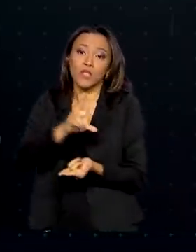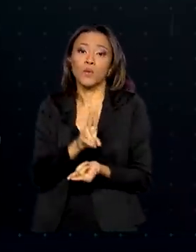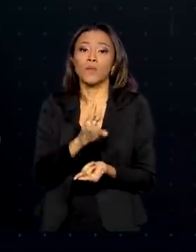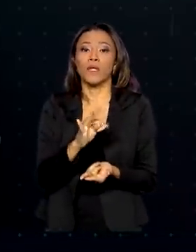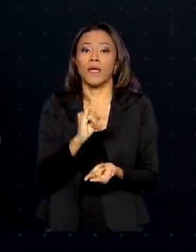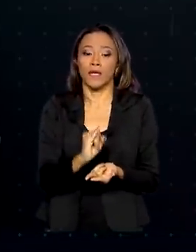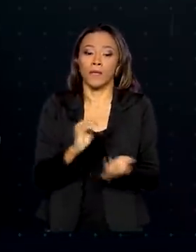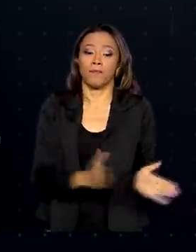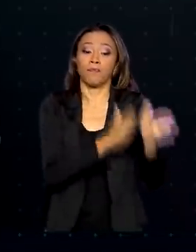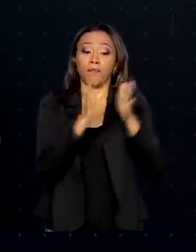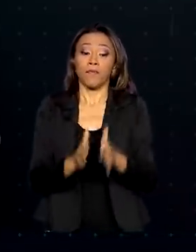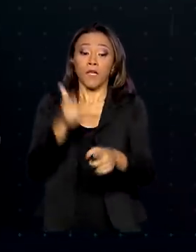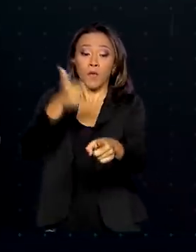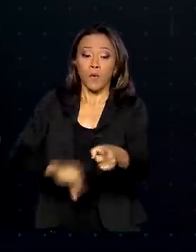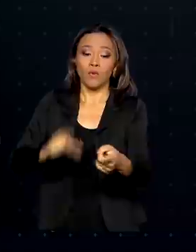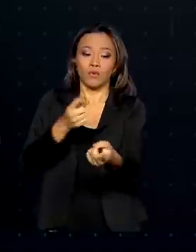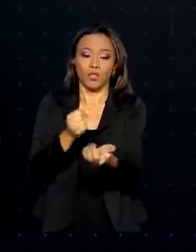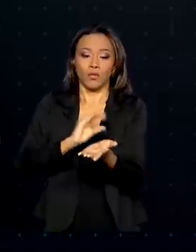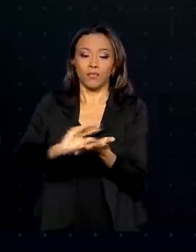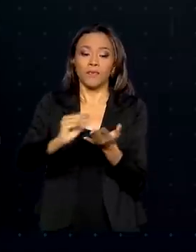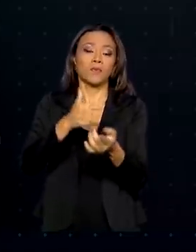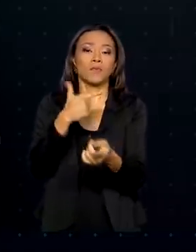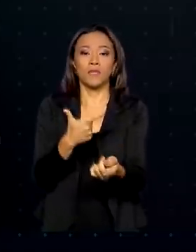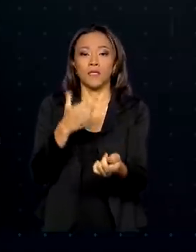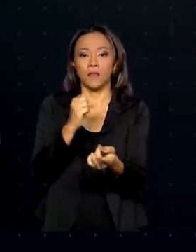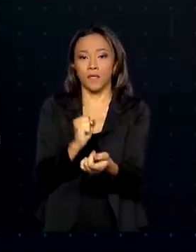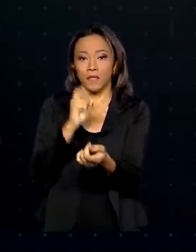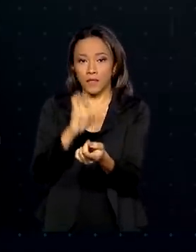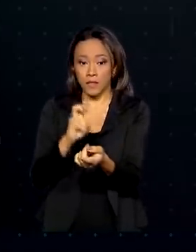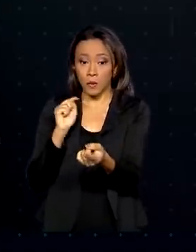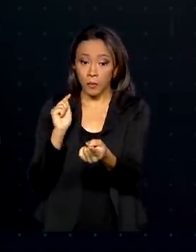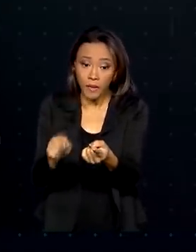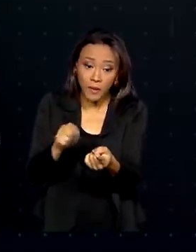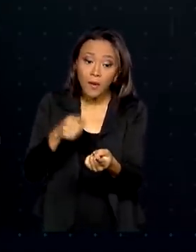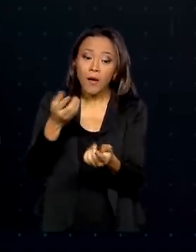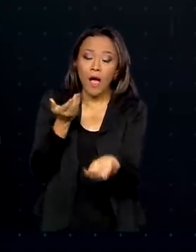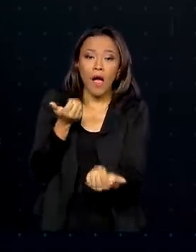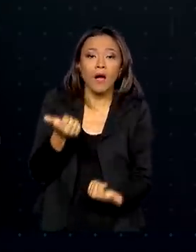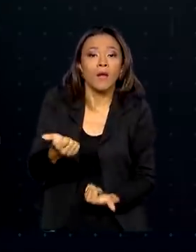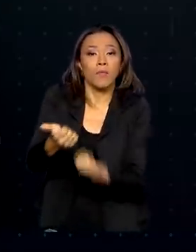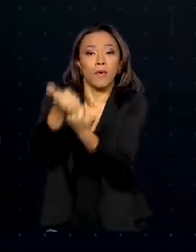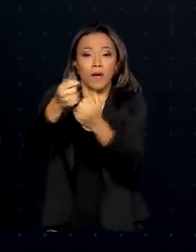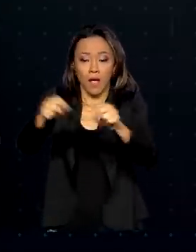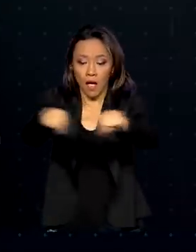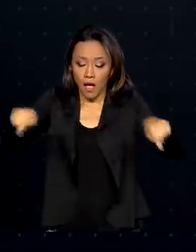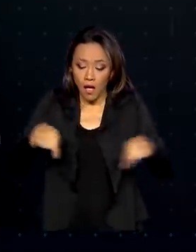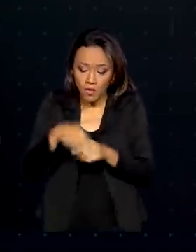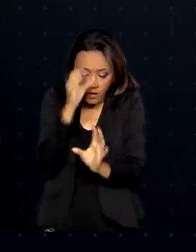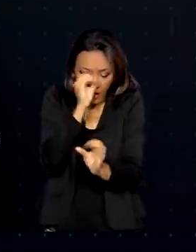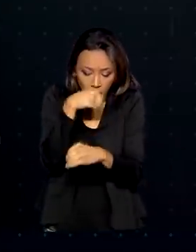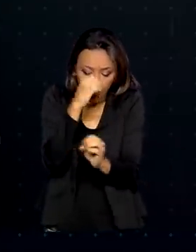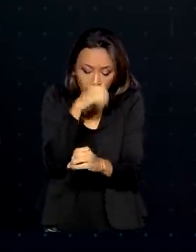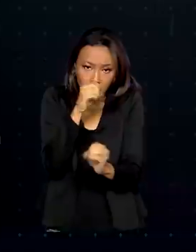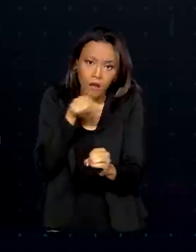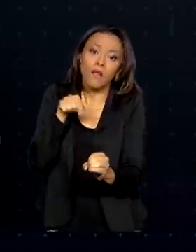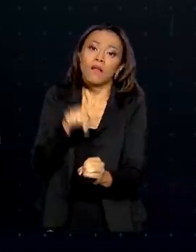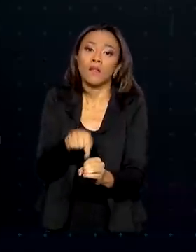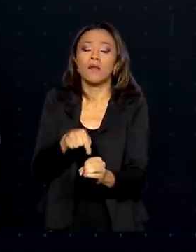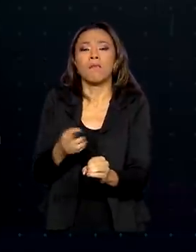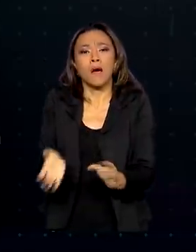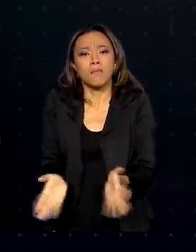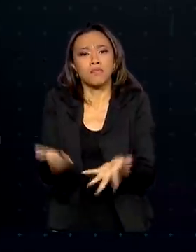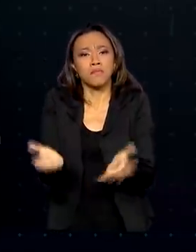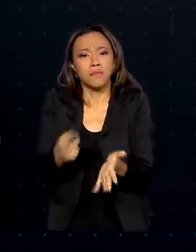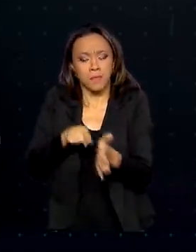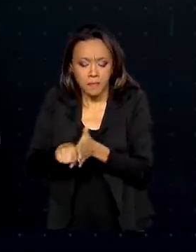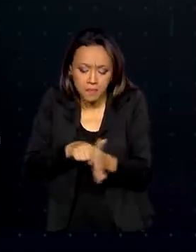vão ser destinados à ampliação da capacidade de testagem dos laboratórios centrais de saúde pública, fortalecendo serviços